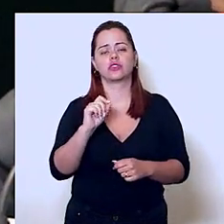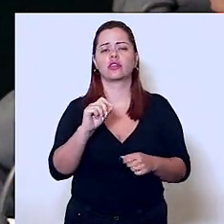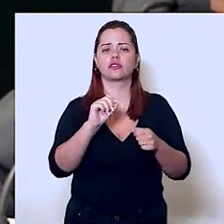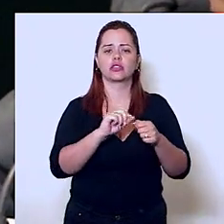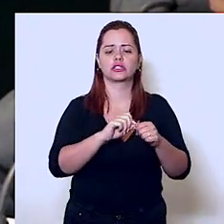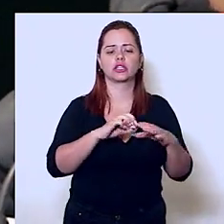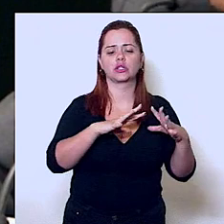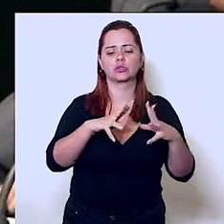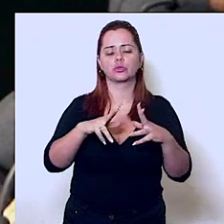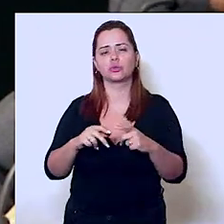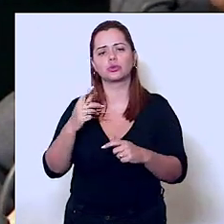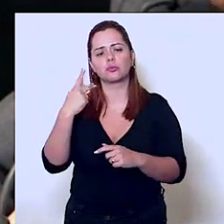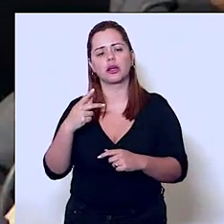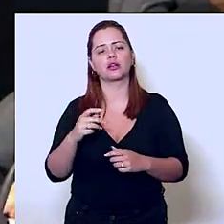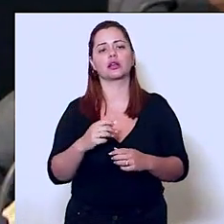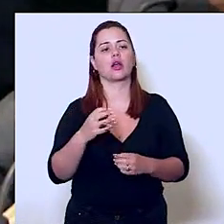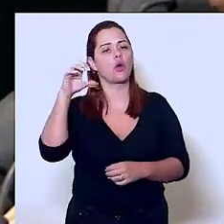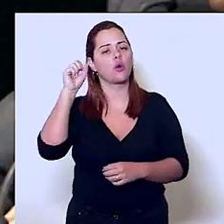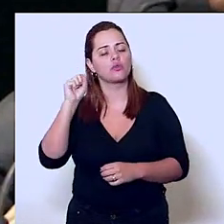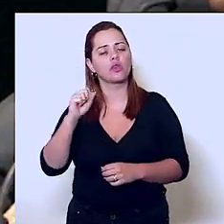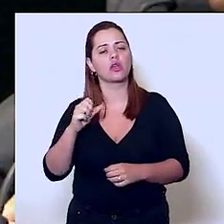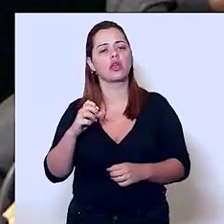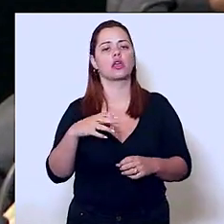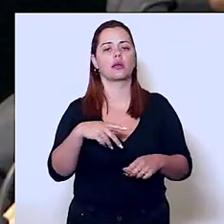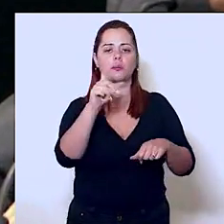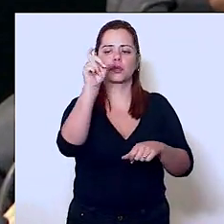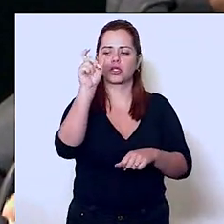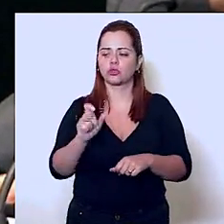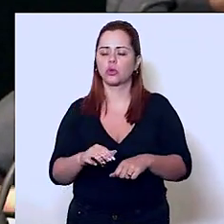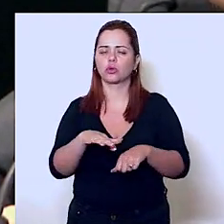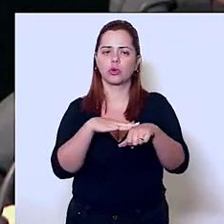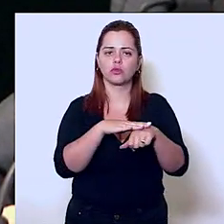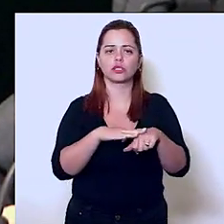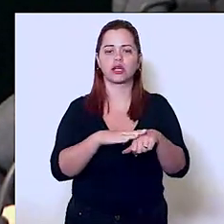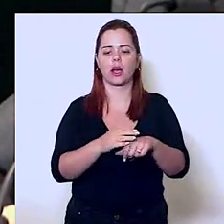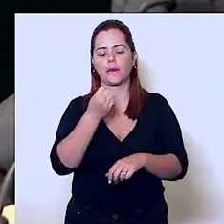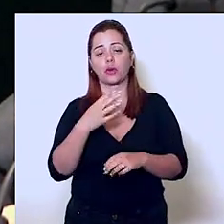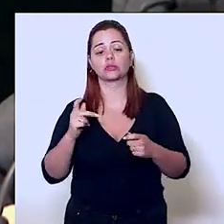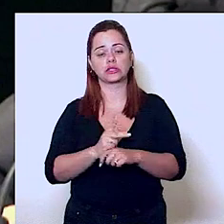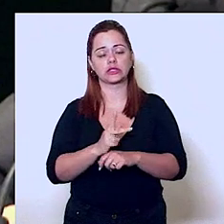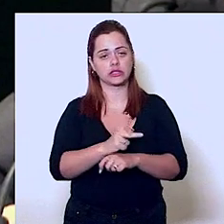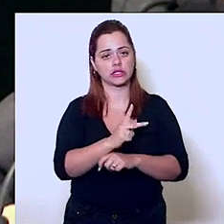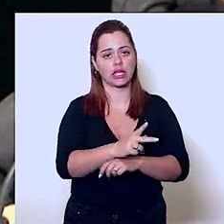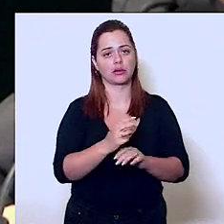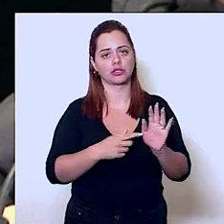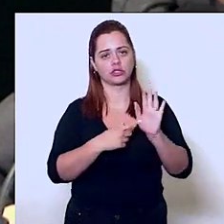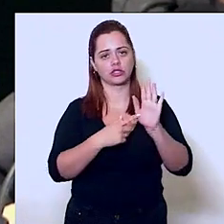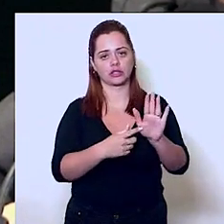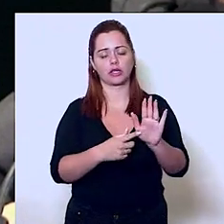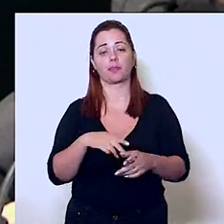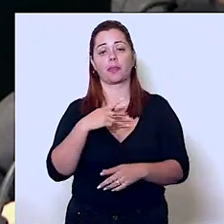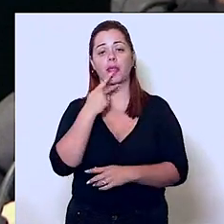essa energia, né, para ouvir as pessoas, para conversar, e isso é bom sempre destacar, ele fazia o